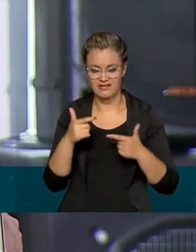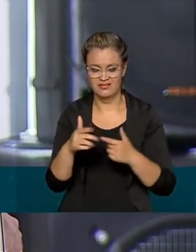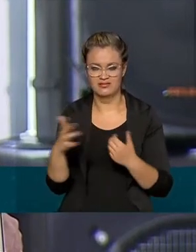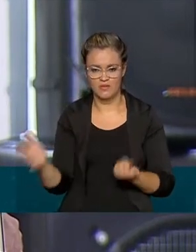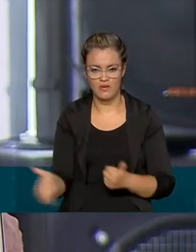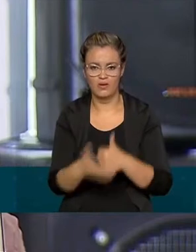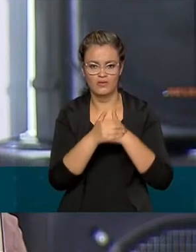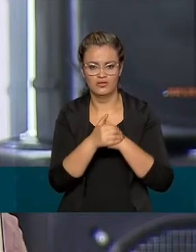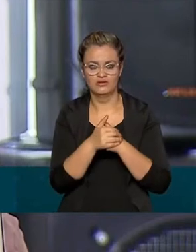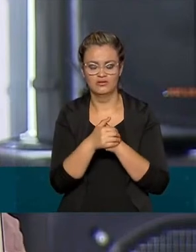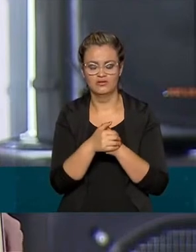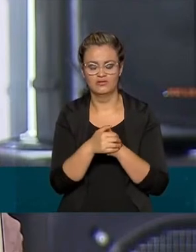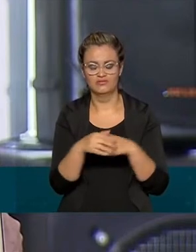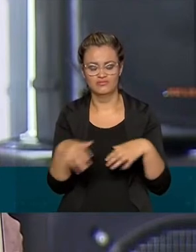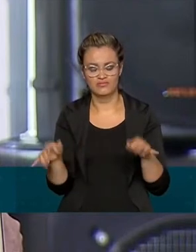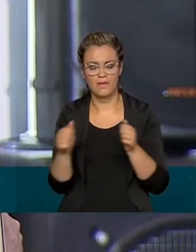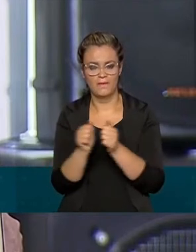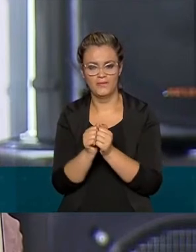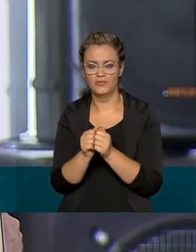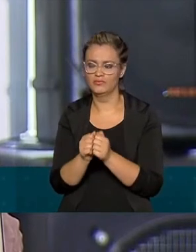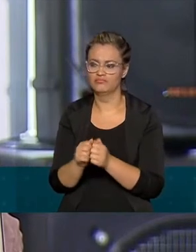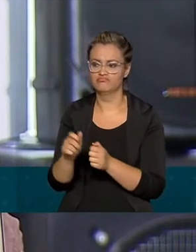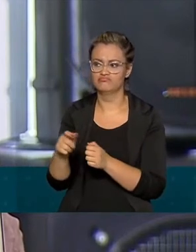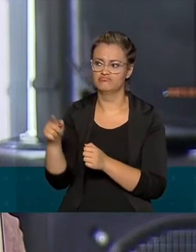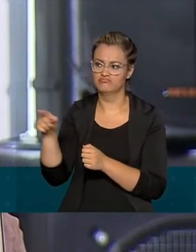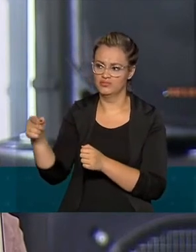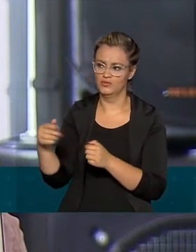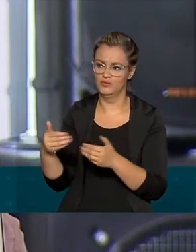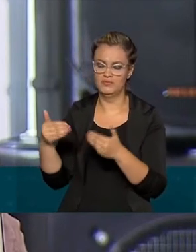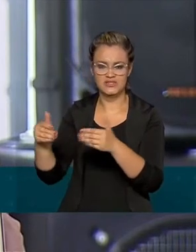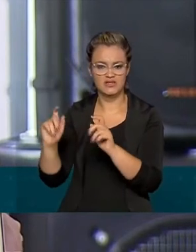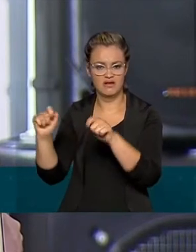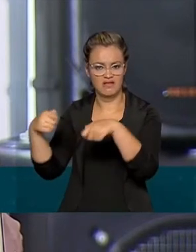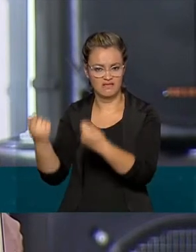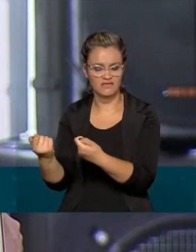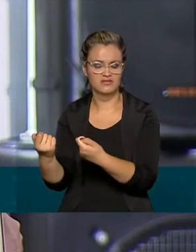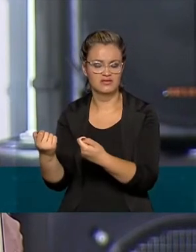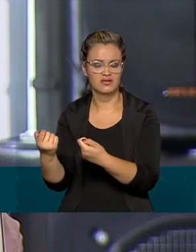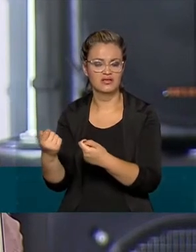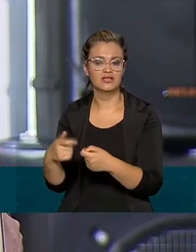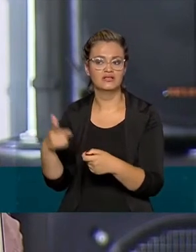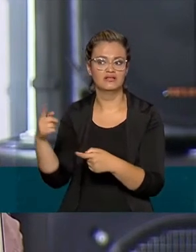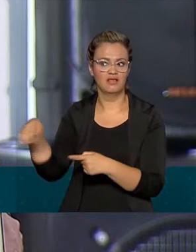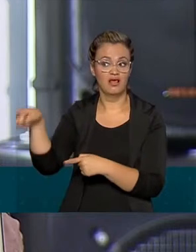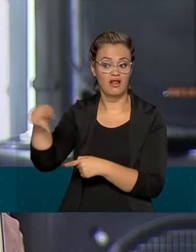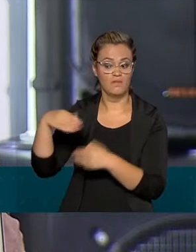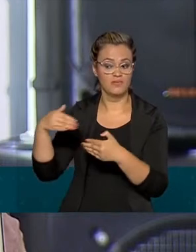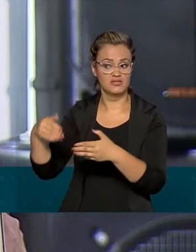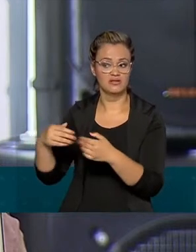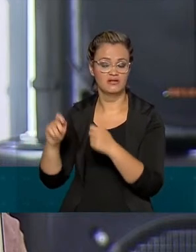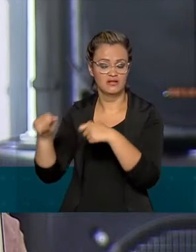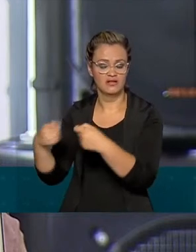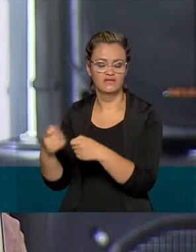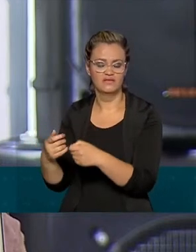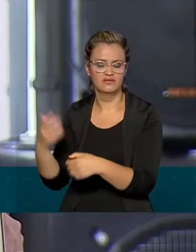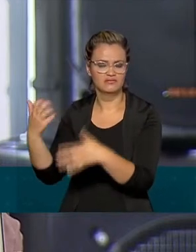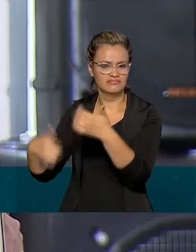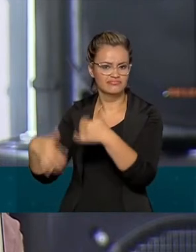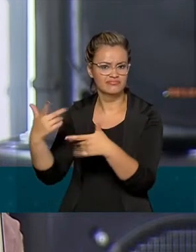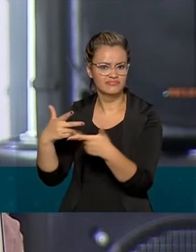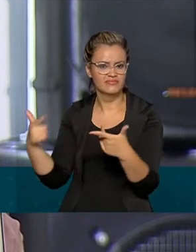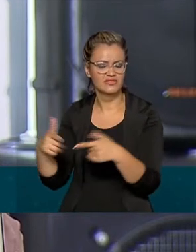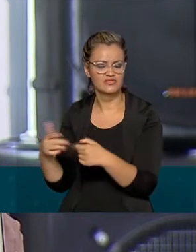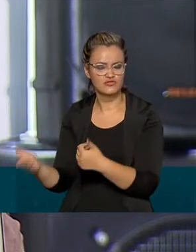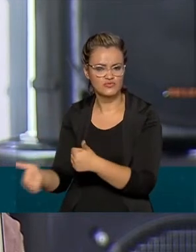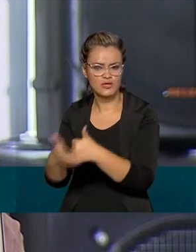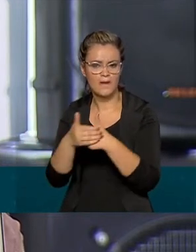em apoio às forças co-irmãs e coordenado pelo Ministério da Defesa, que tem proporcionado o acolhimento e interiorização de